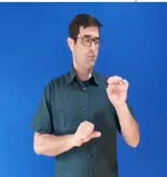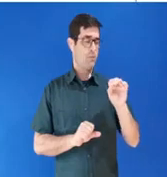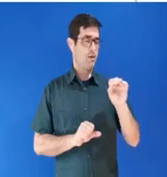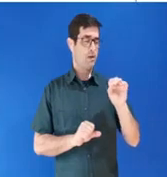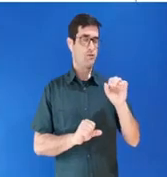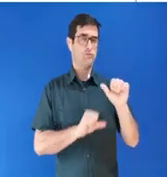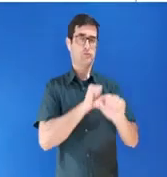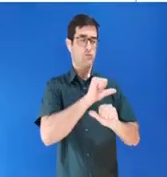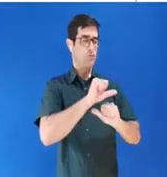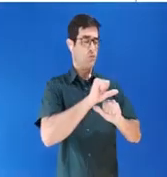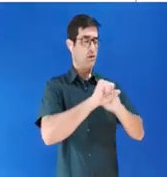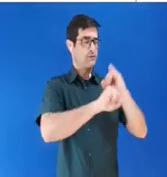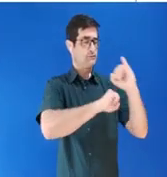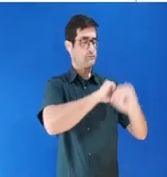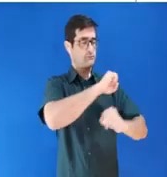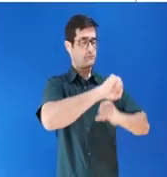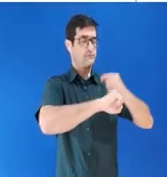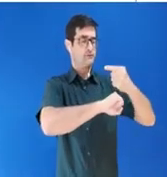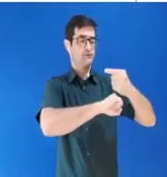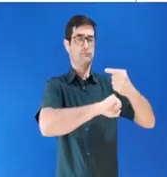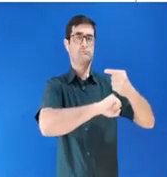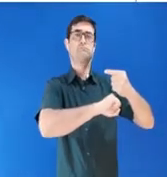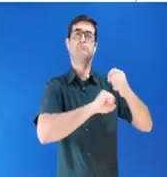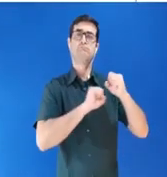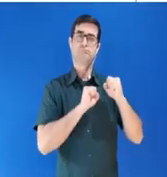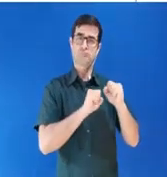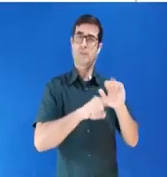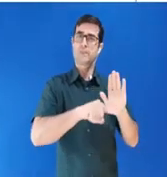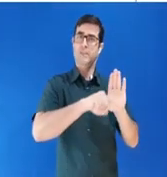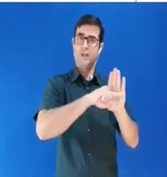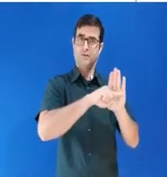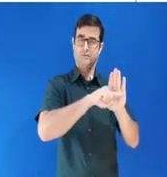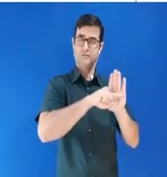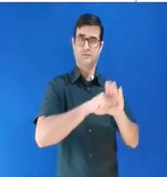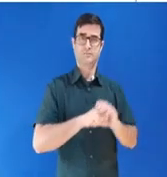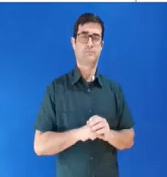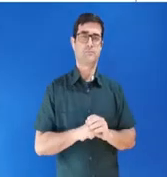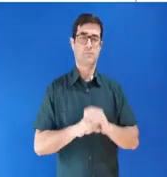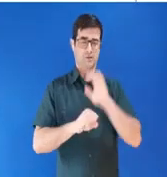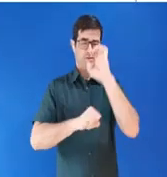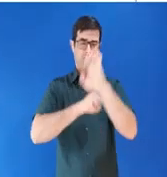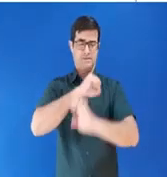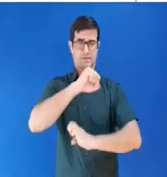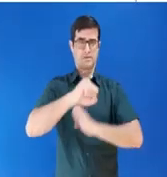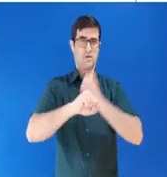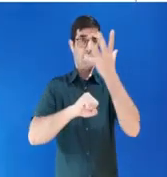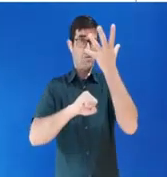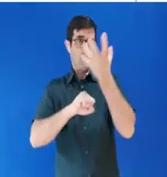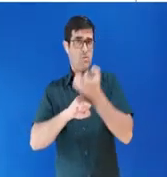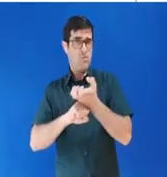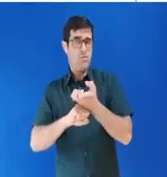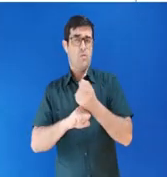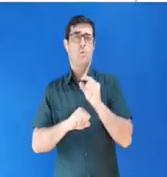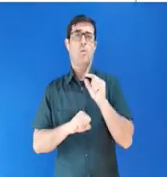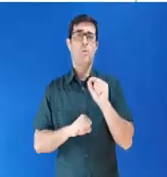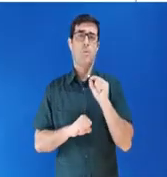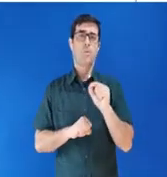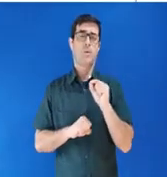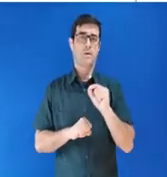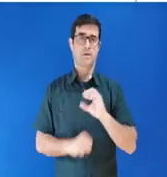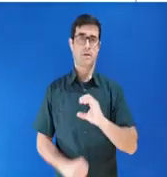carga nuclear efetiva. Vamos pensar o seguinte: o que é a carga nuclear efetiva? É a atração que os elétrons